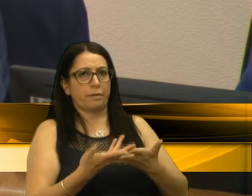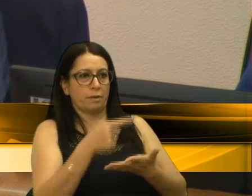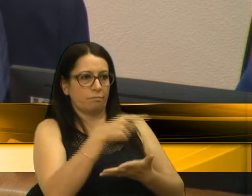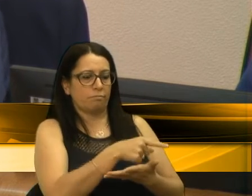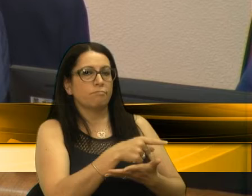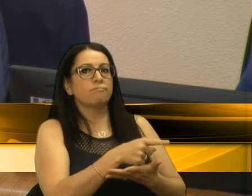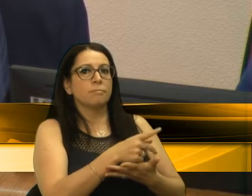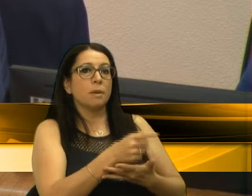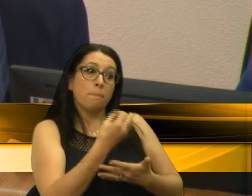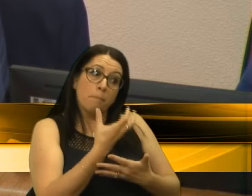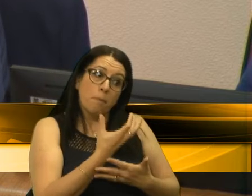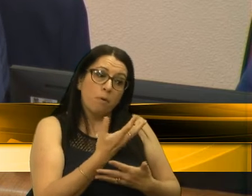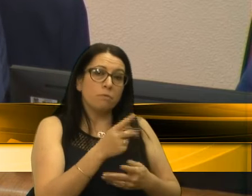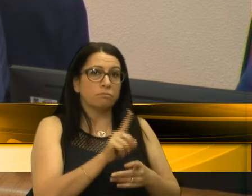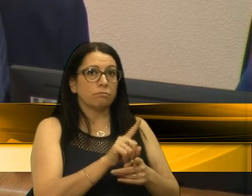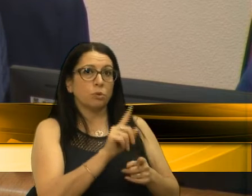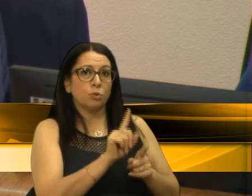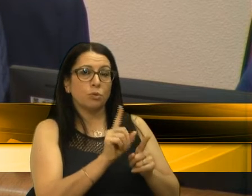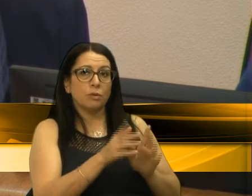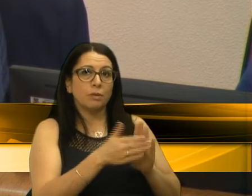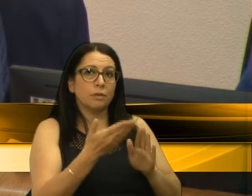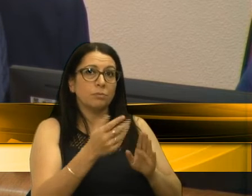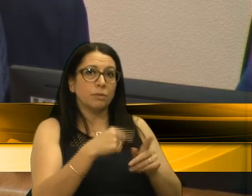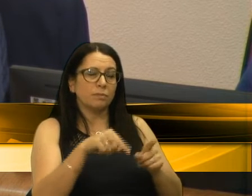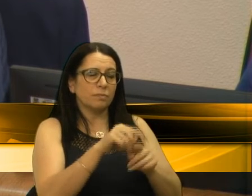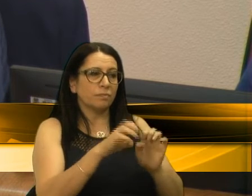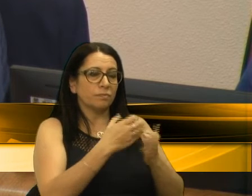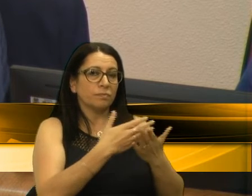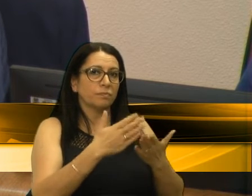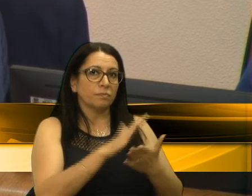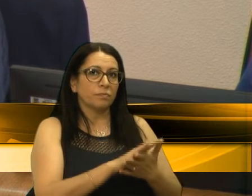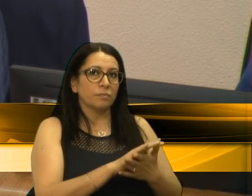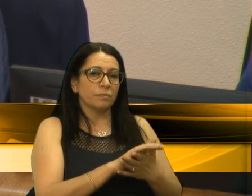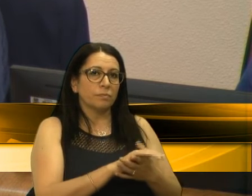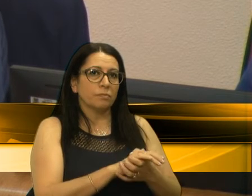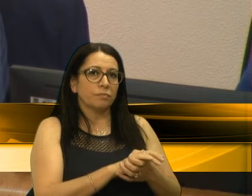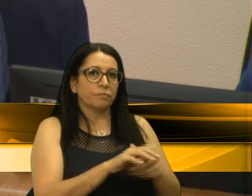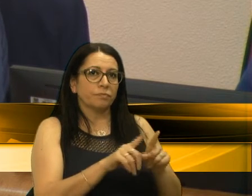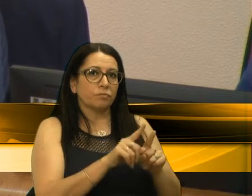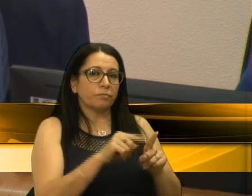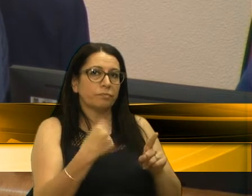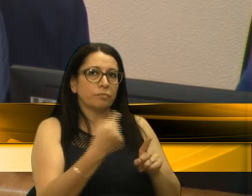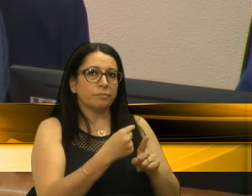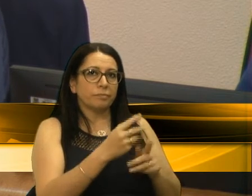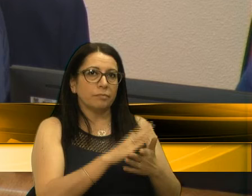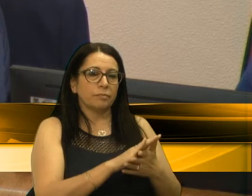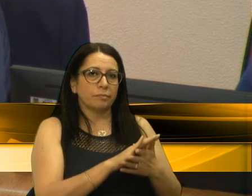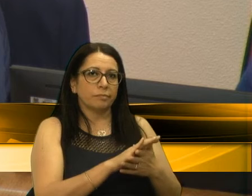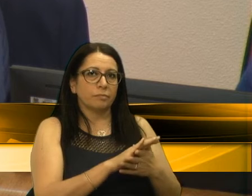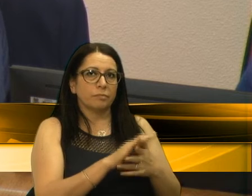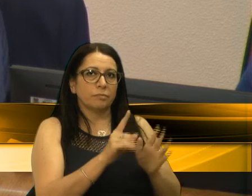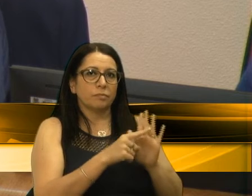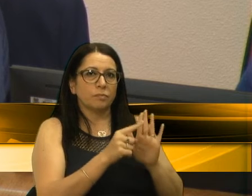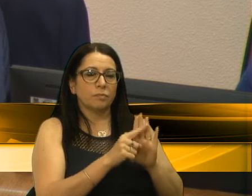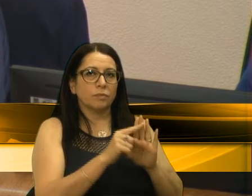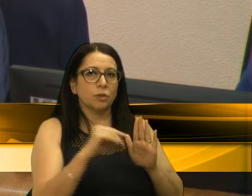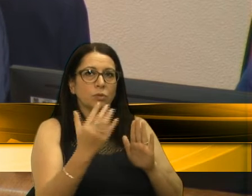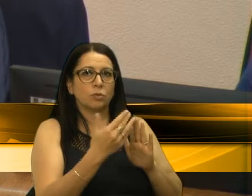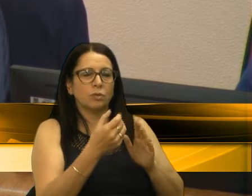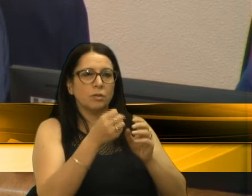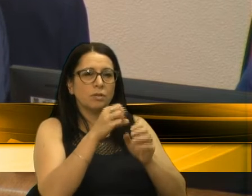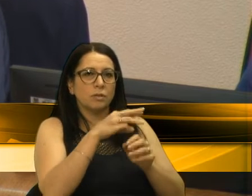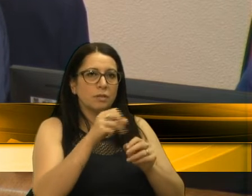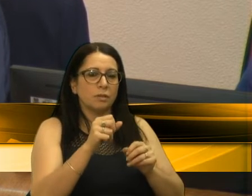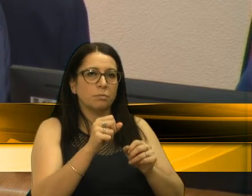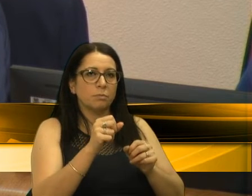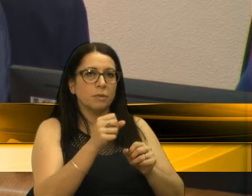Silva Neto, bom, com exceção da Praça das Feiras, que ficou lá da decisão Ferra, as demais praças e espaços estão sob responsabilidade, digamos assim, da SEMA, Secretaria do Meio Ambiente.